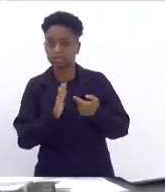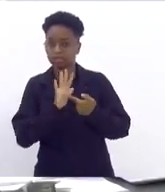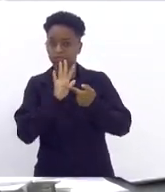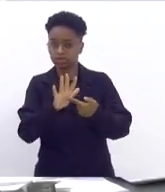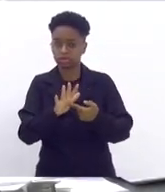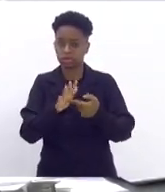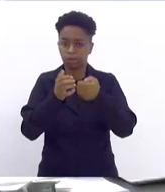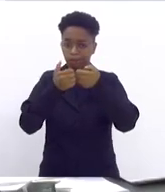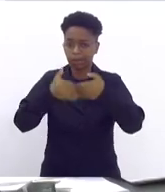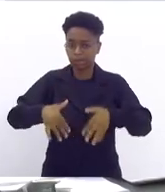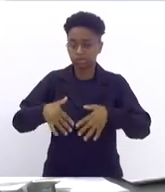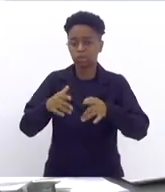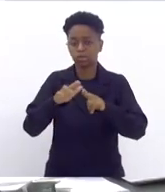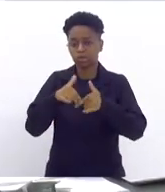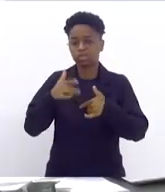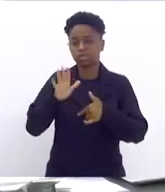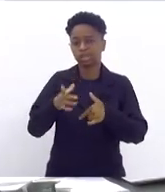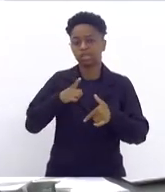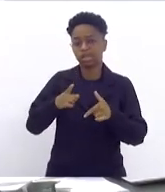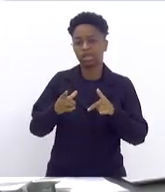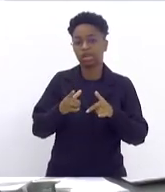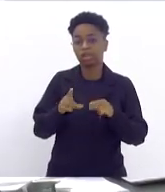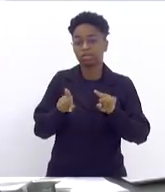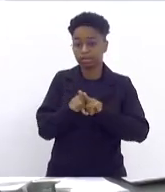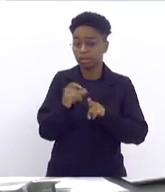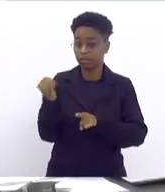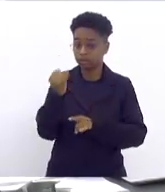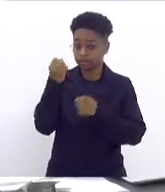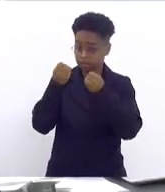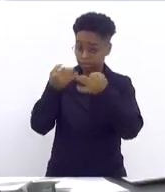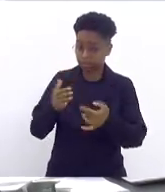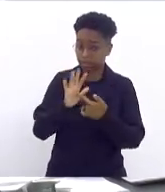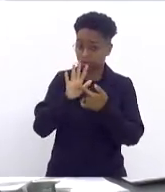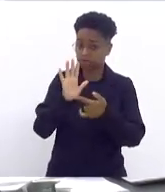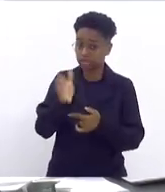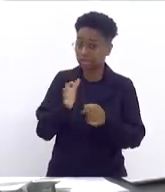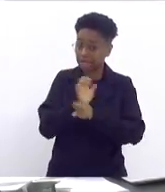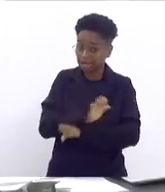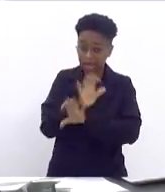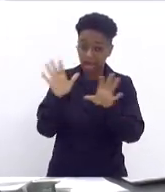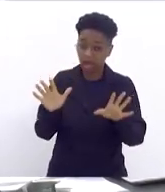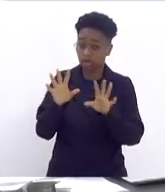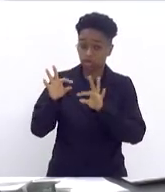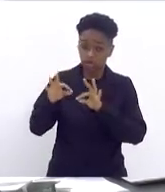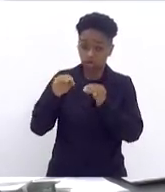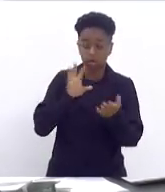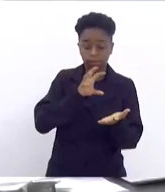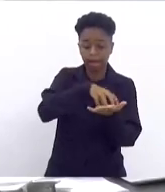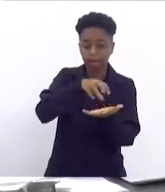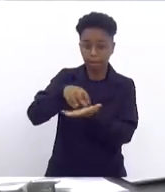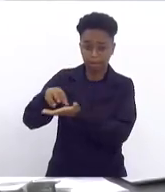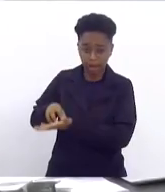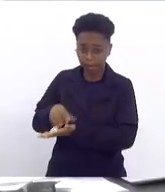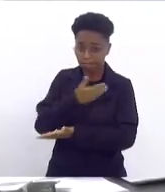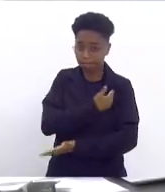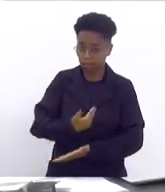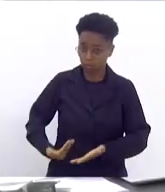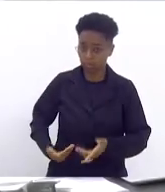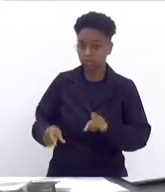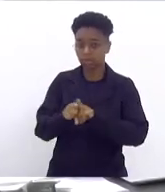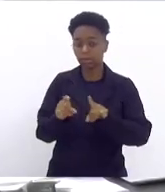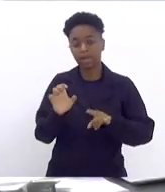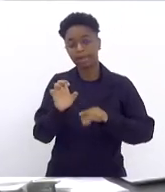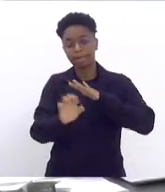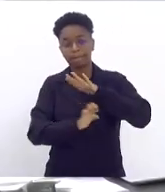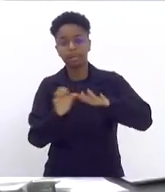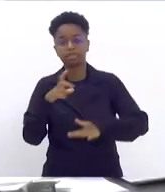prejudicabilidade, que também é importante ressaltar, que fala já de maneira muito clara, né, a todos os órgãos de administração pública e empresas